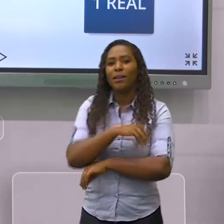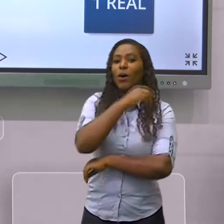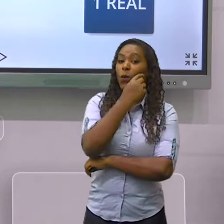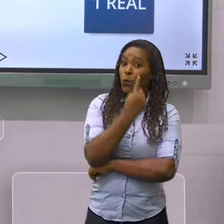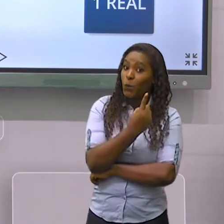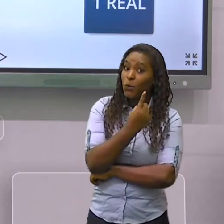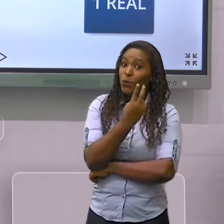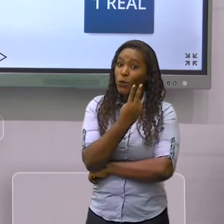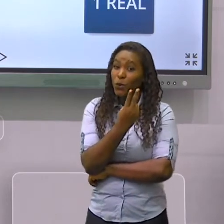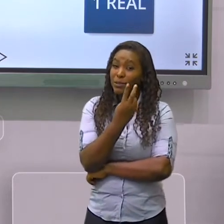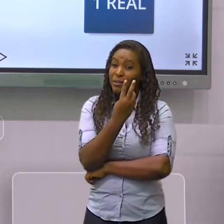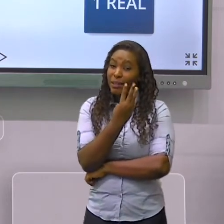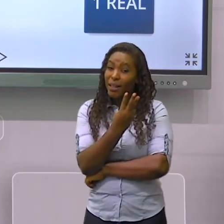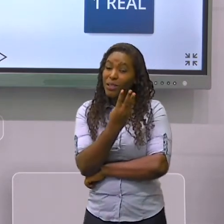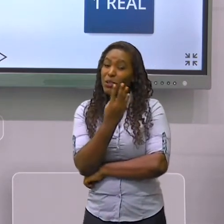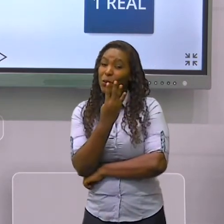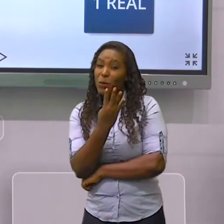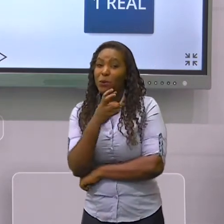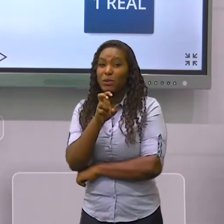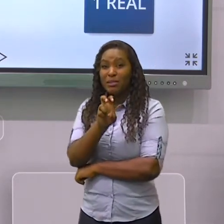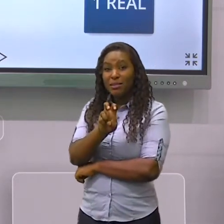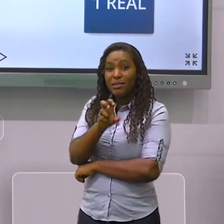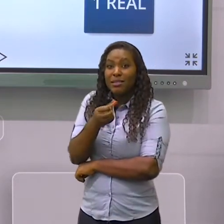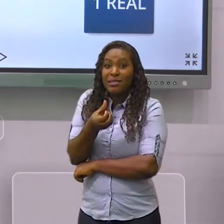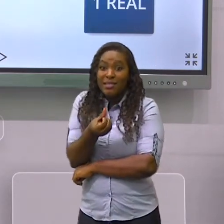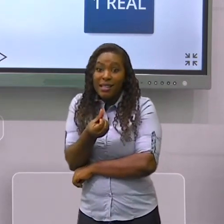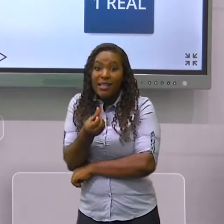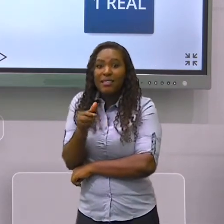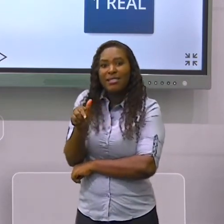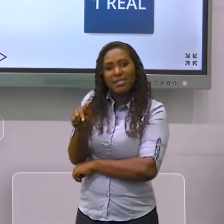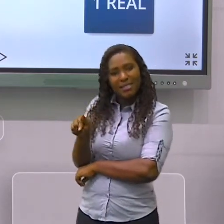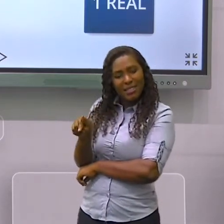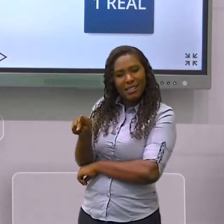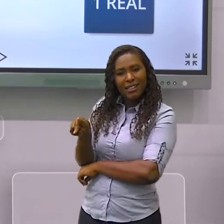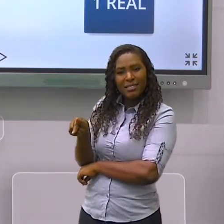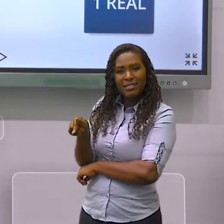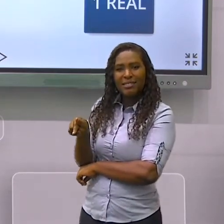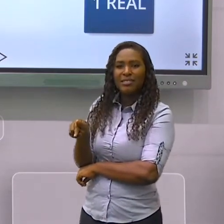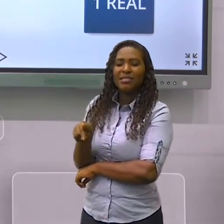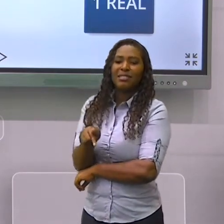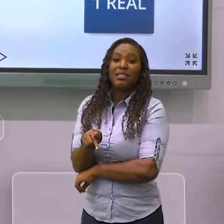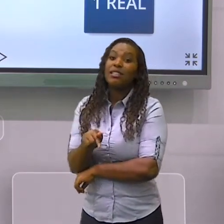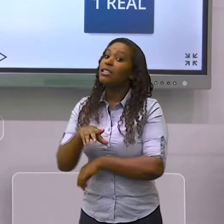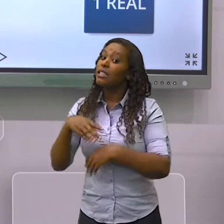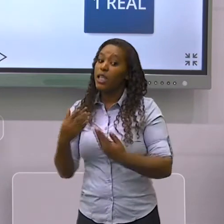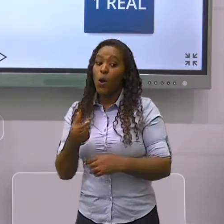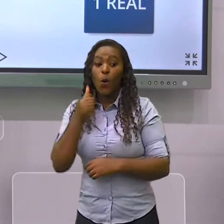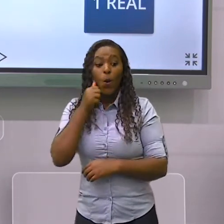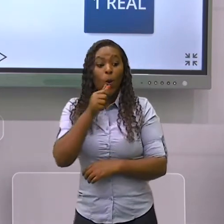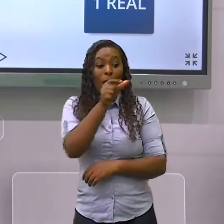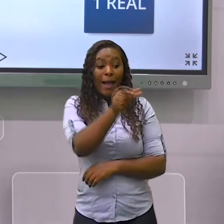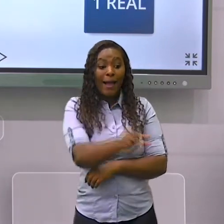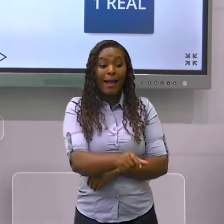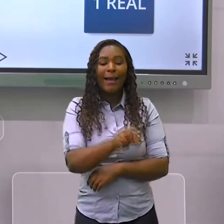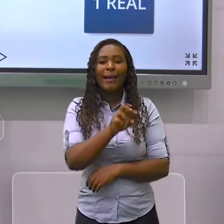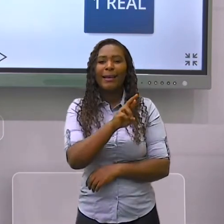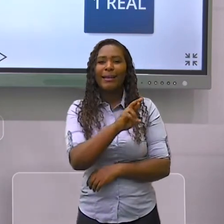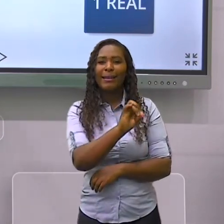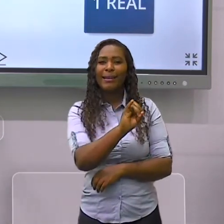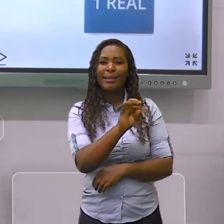três, quatro, cinco, seis e sete. Então, a Rita tem